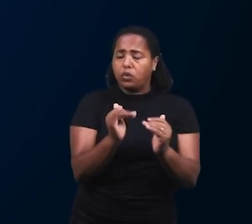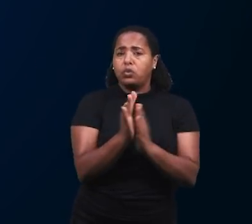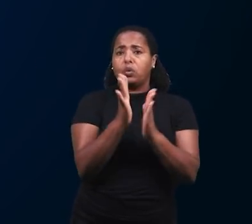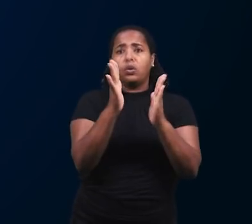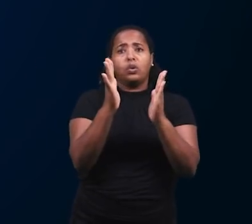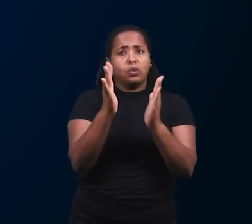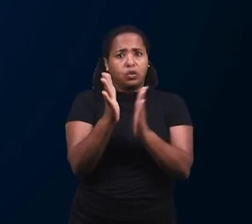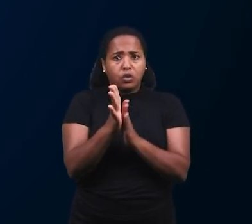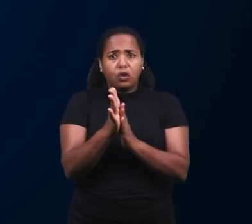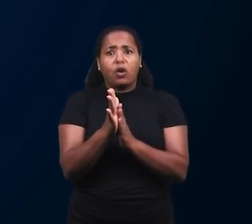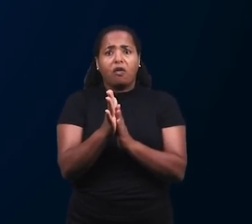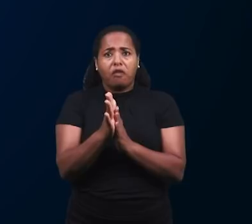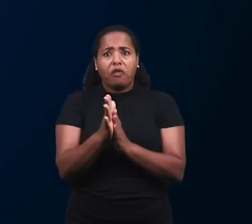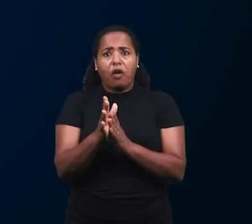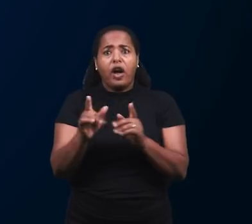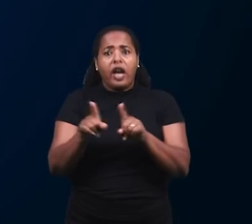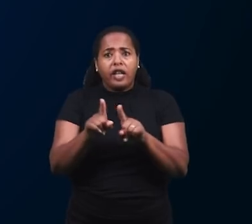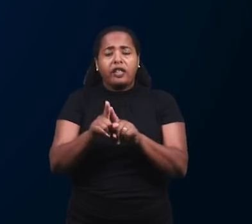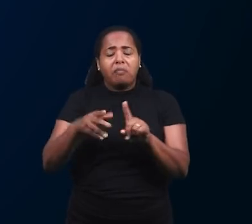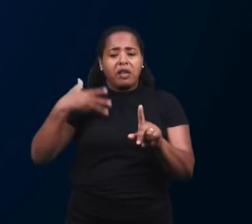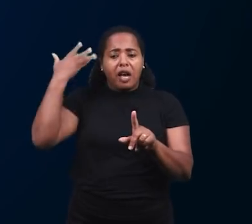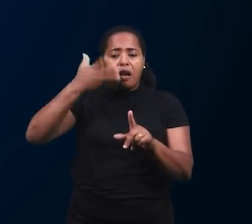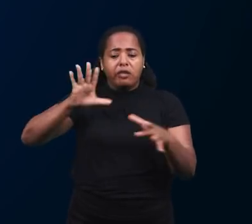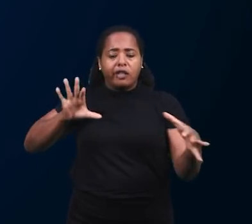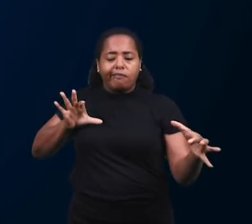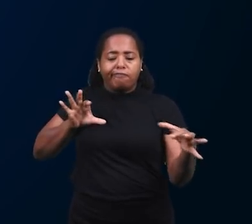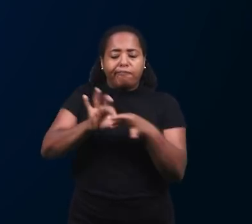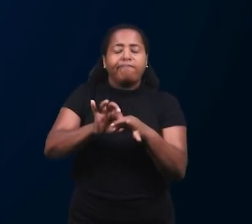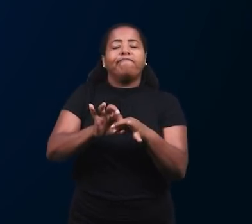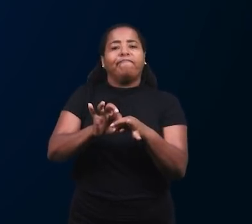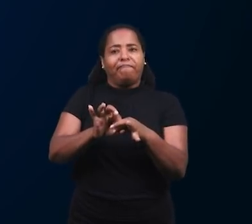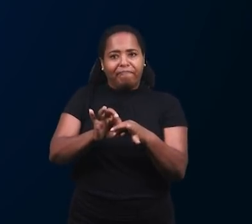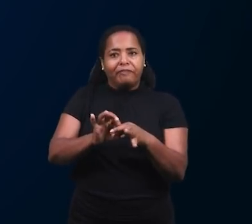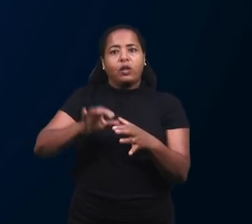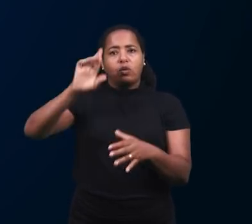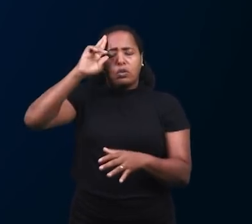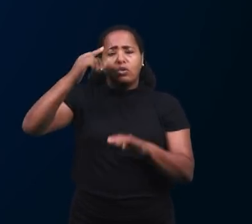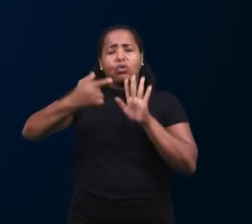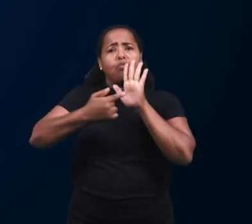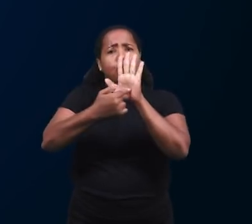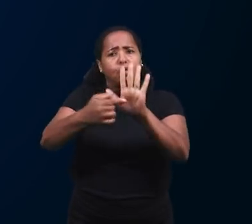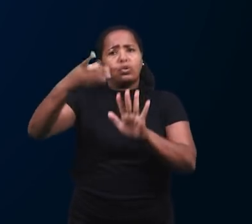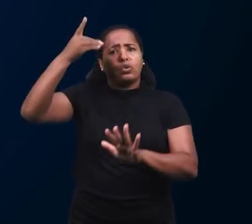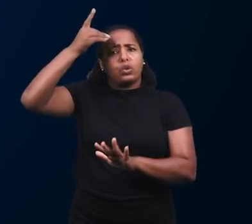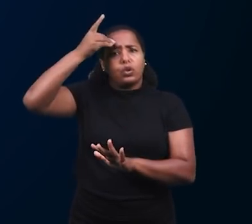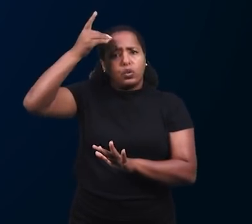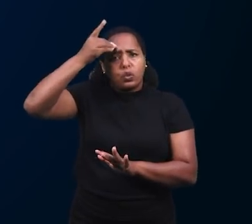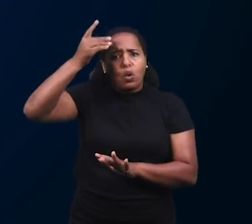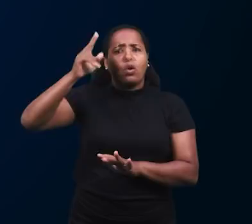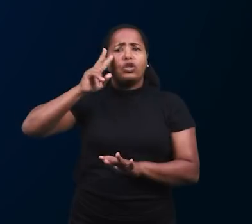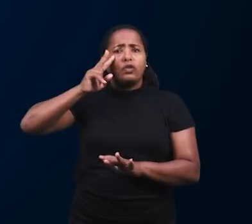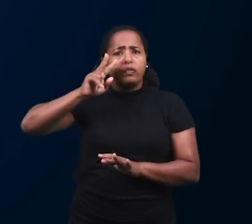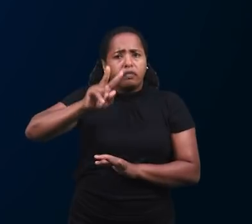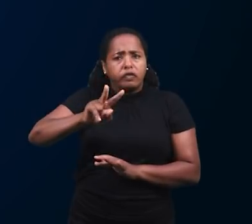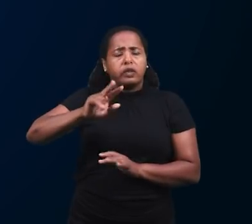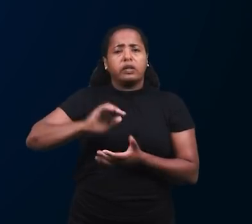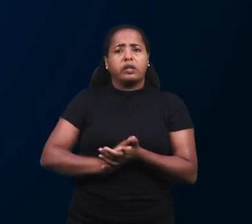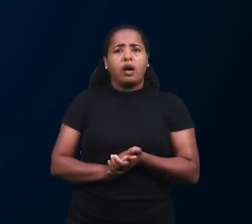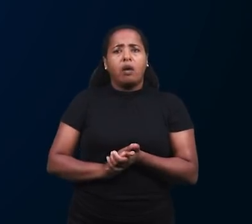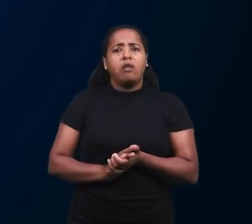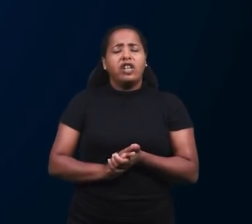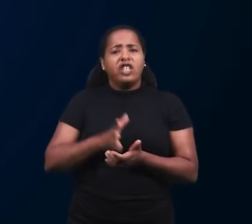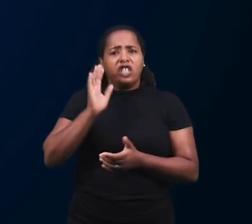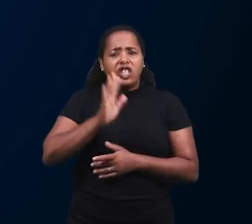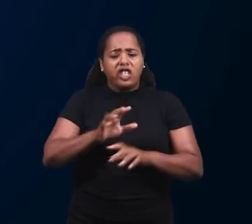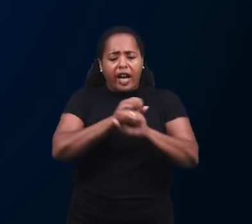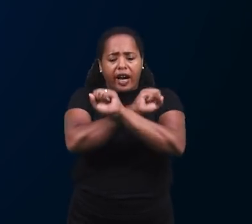Senhor falar para uma irmã no louvor e a palavra encaixar de forma perfeitamente. O Senhor mostrar uma visão,